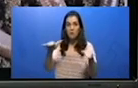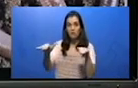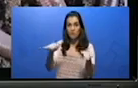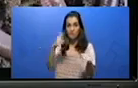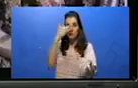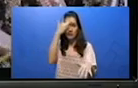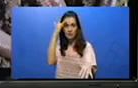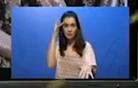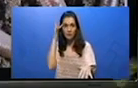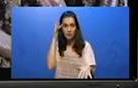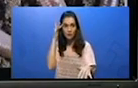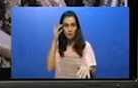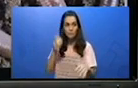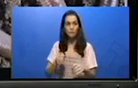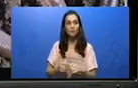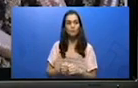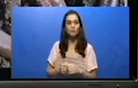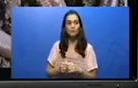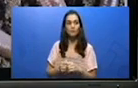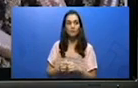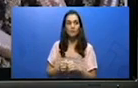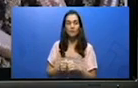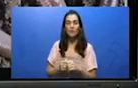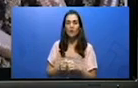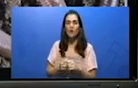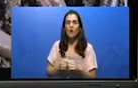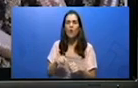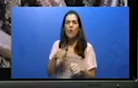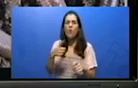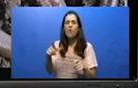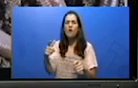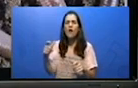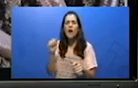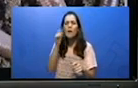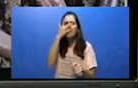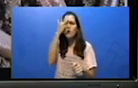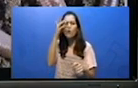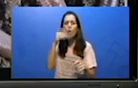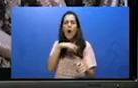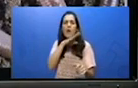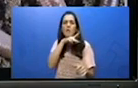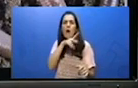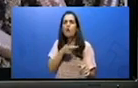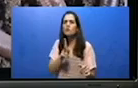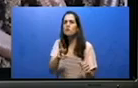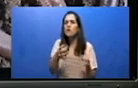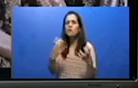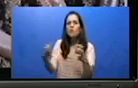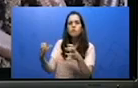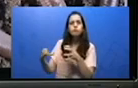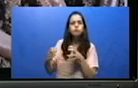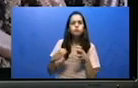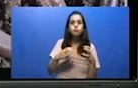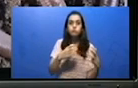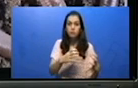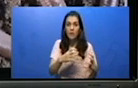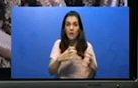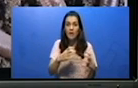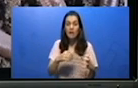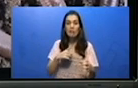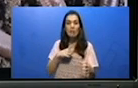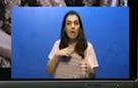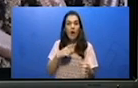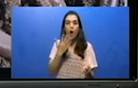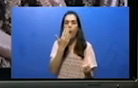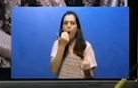Hábitat. Hábitat é o local onde o animal passa a maior parte do tempo. E nesse ambiente ele encontra comida,